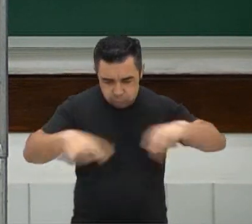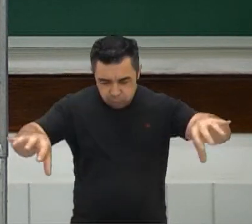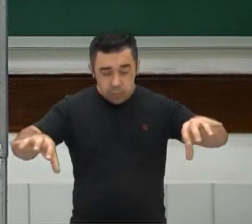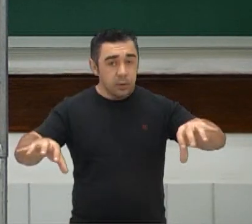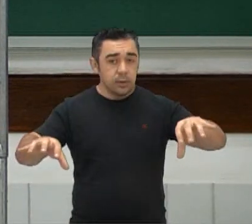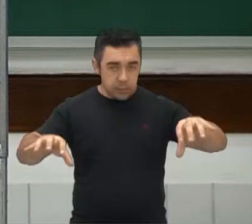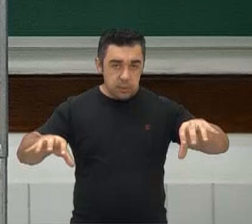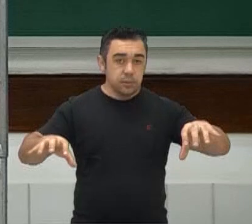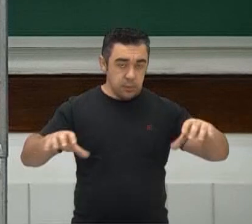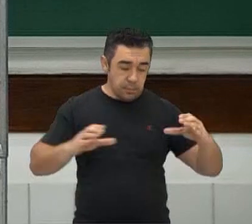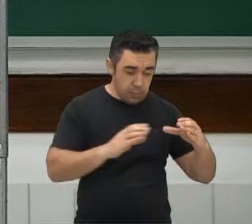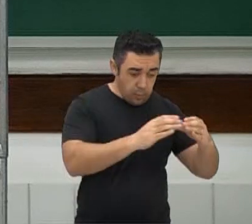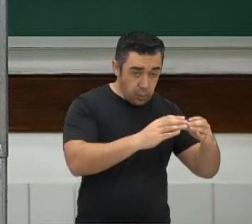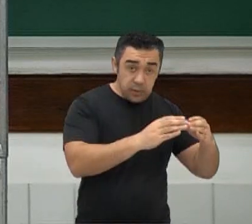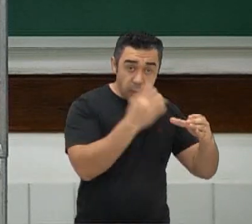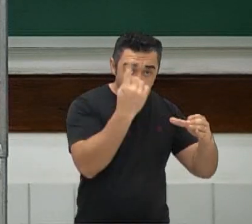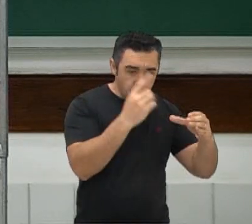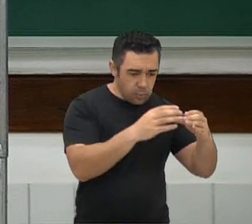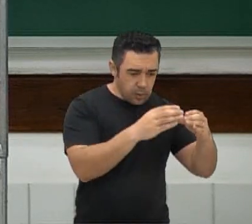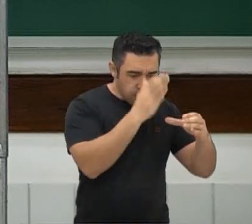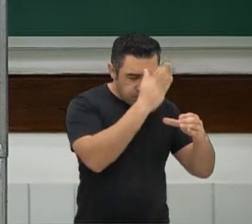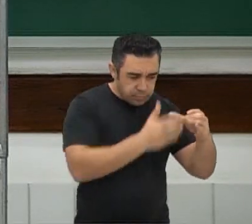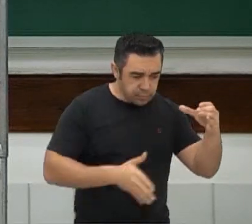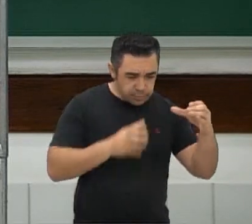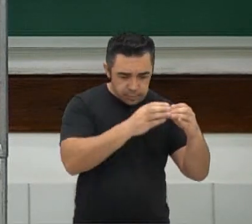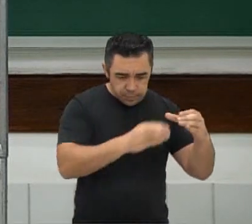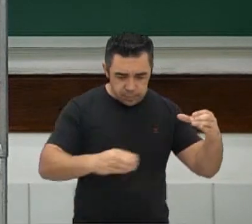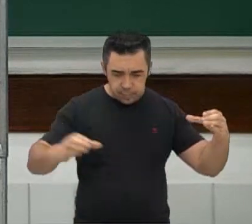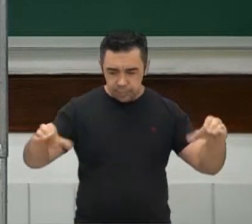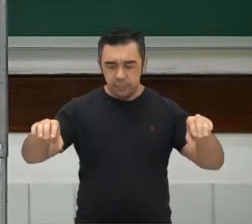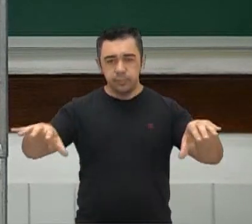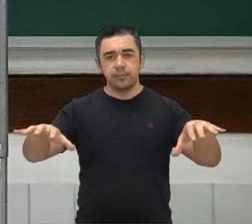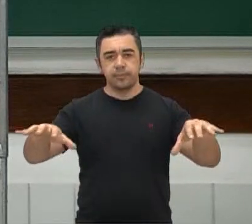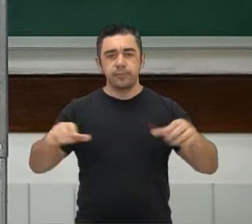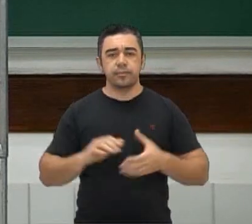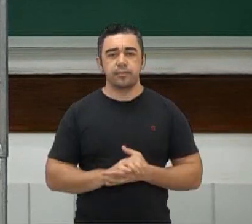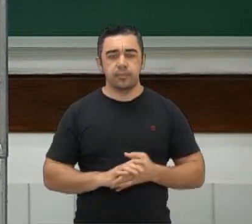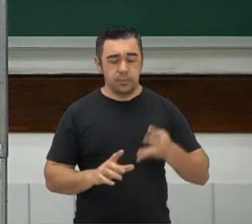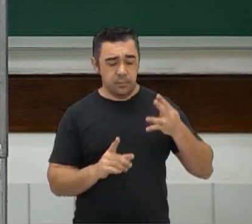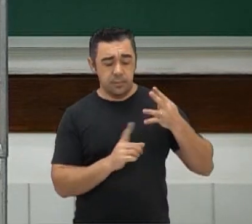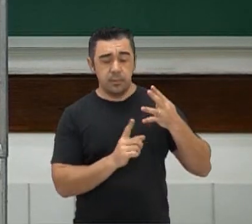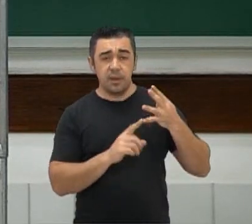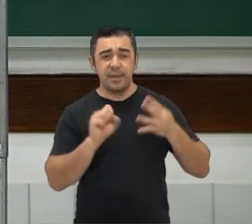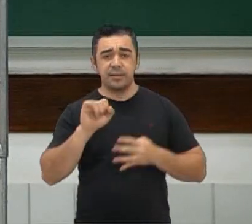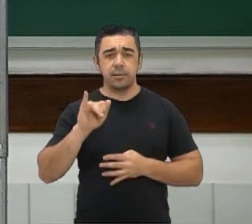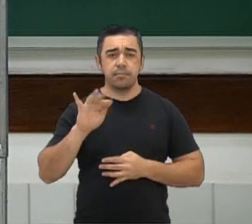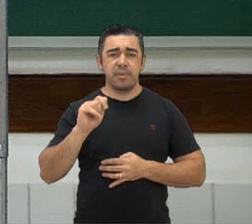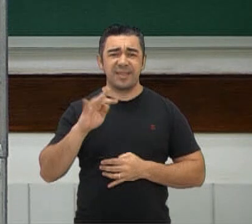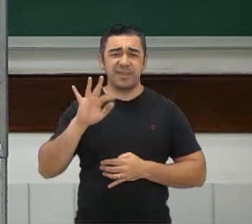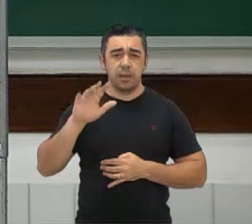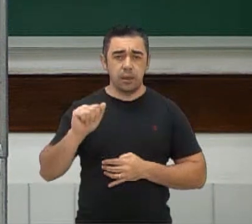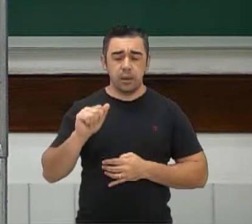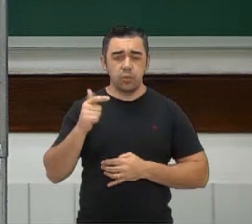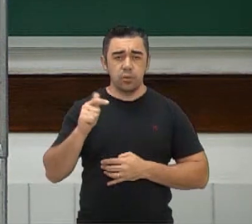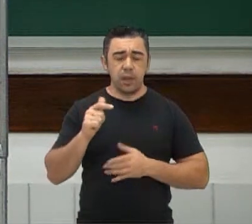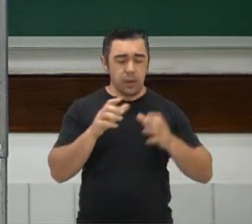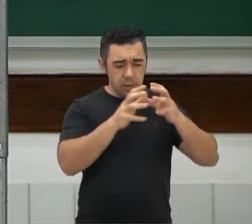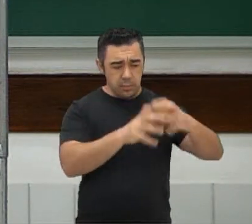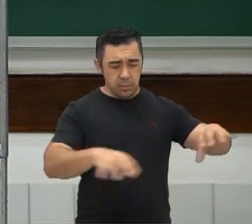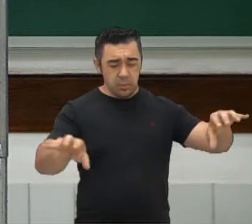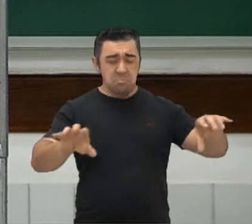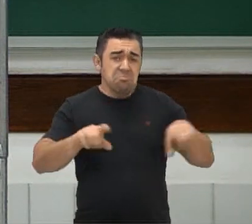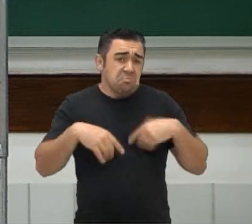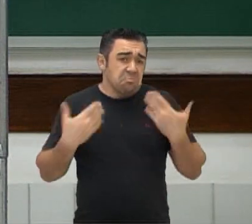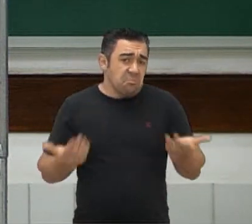tá? A especiação simpátrica é aquela que não tem uma barreira geográfica, mas que por algum motivo, alguns desses